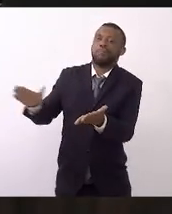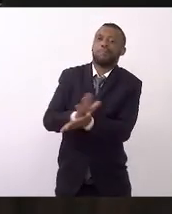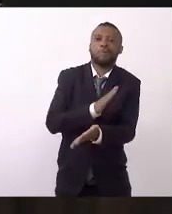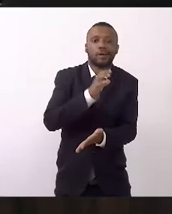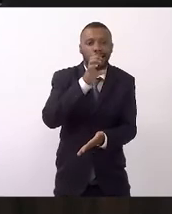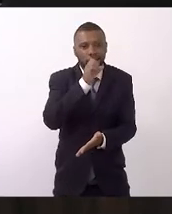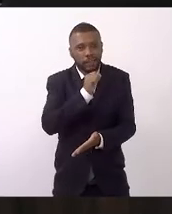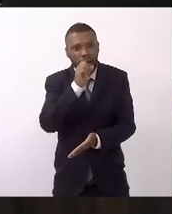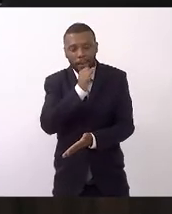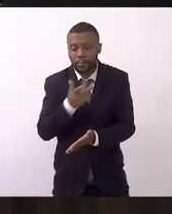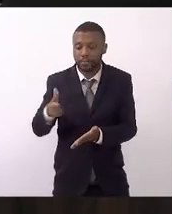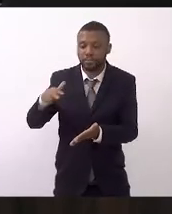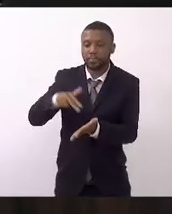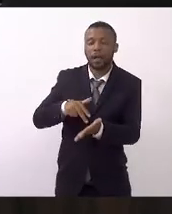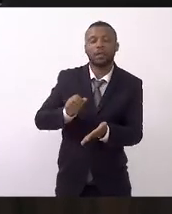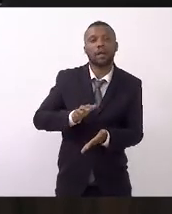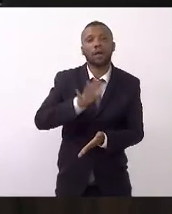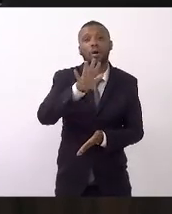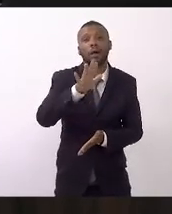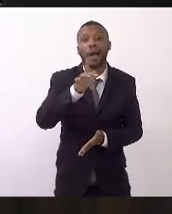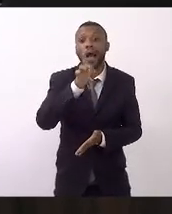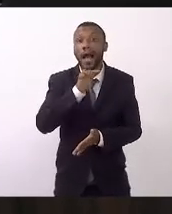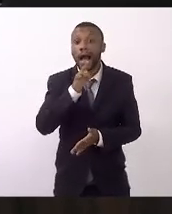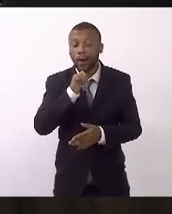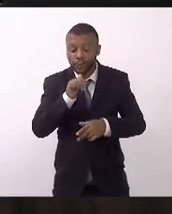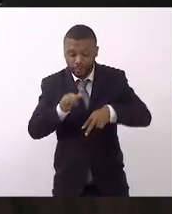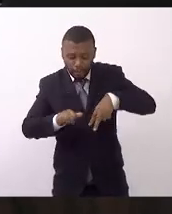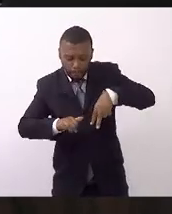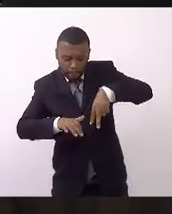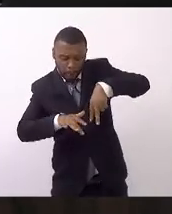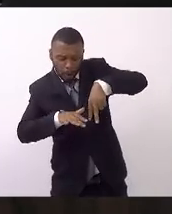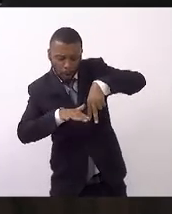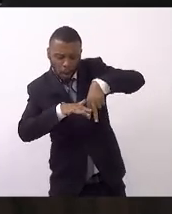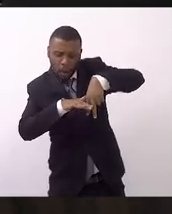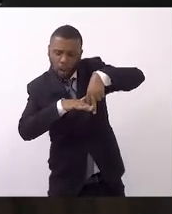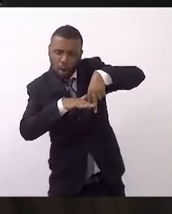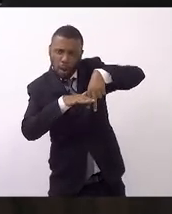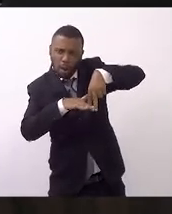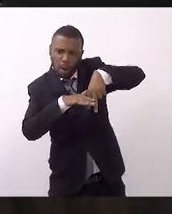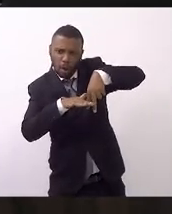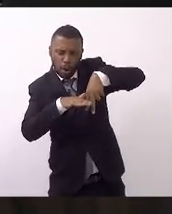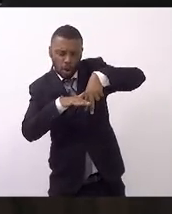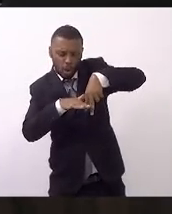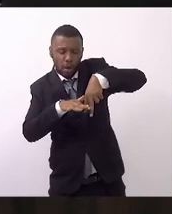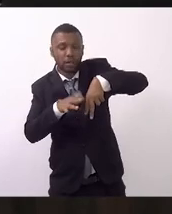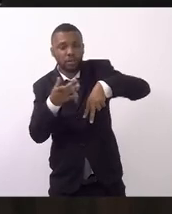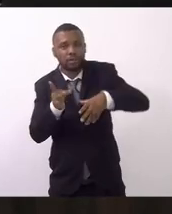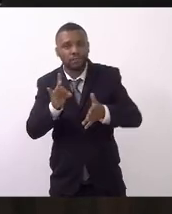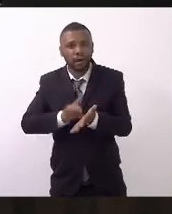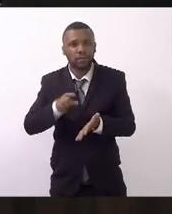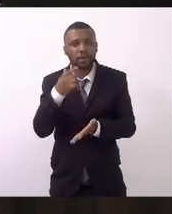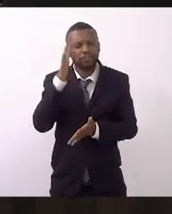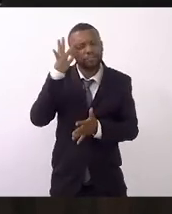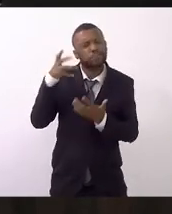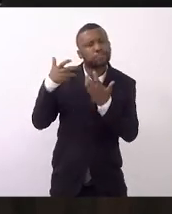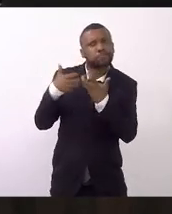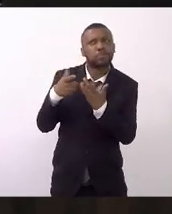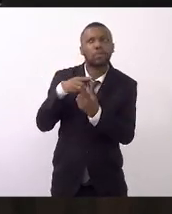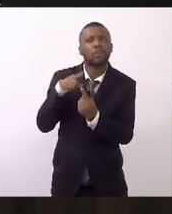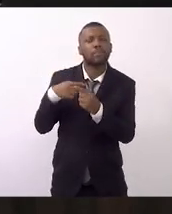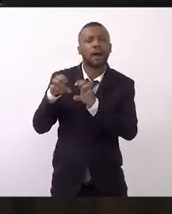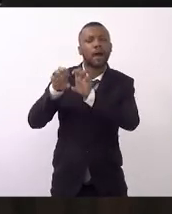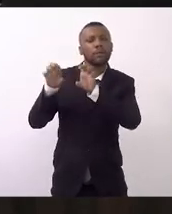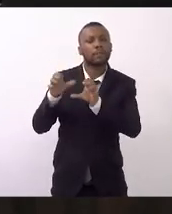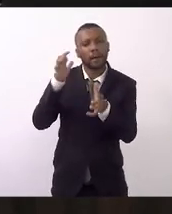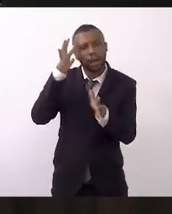uma comunidade onde a água estava dando no joelho. Então, a gente precisa, de fato, pensar alguma coisa estruturante para